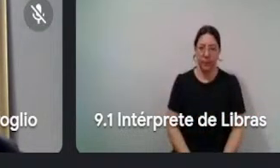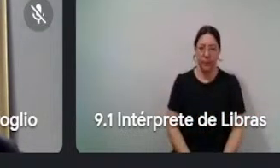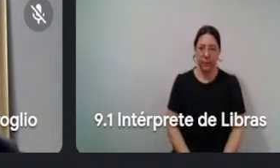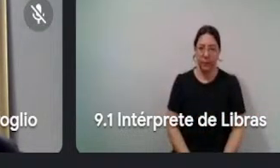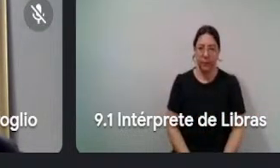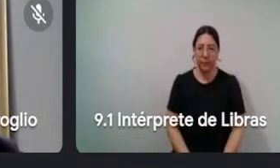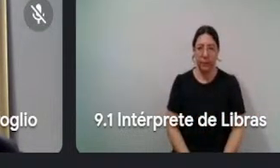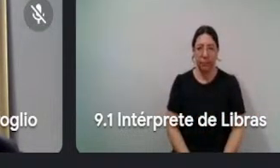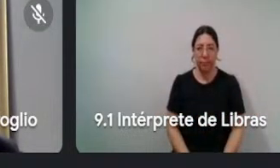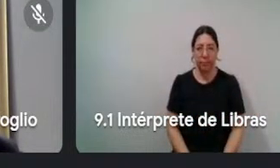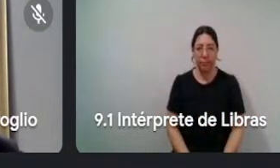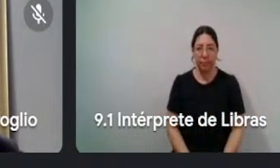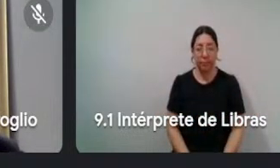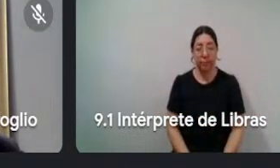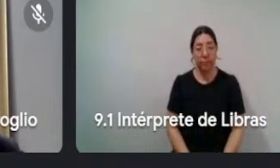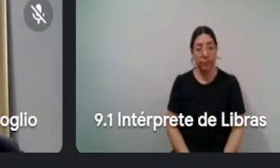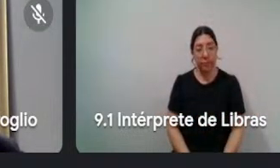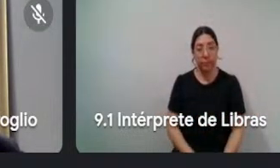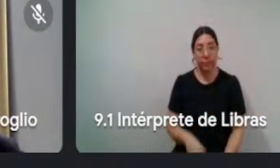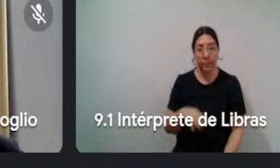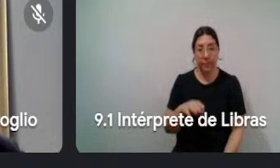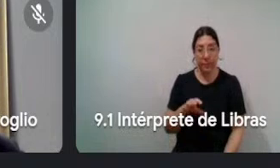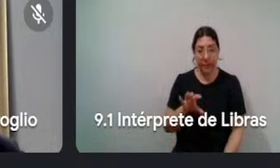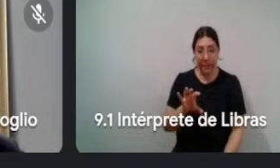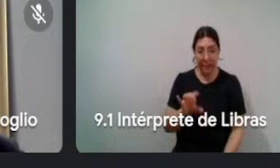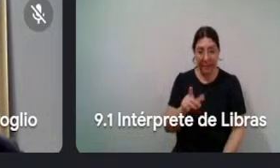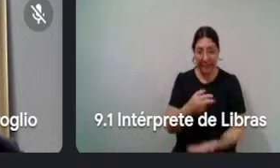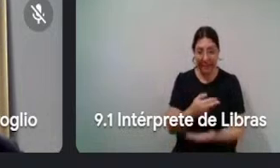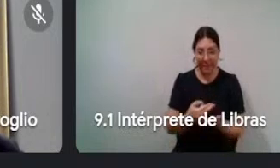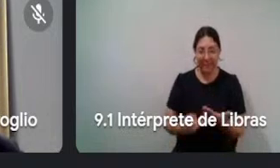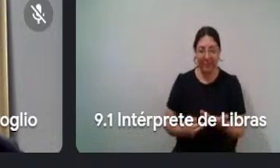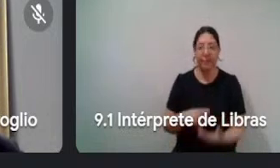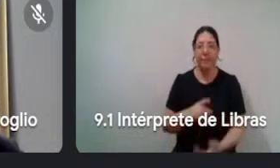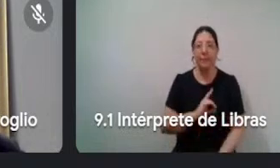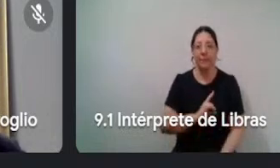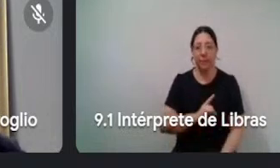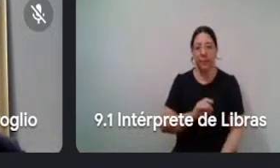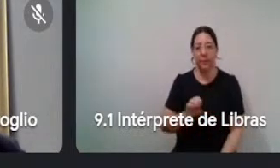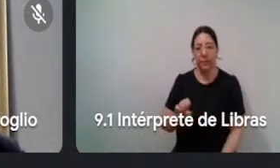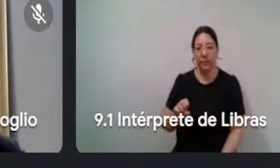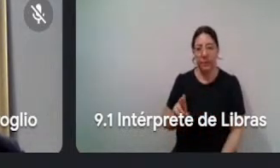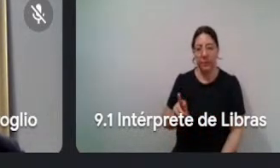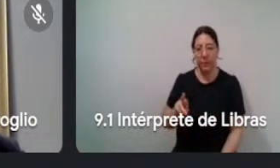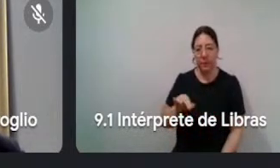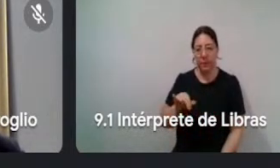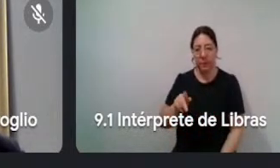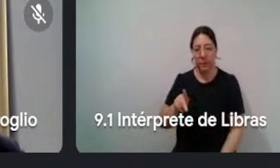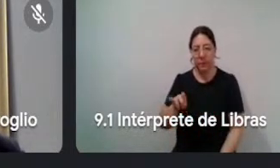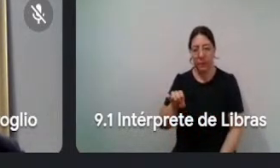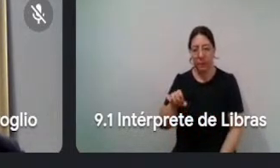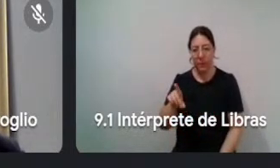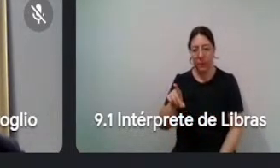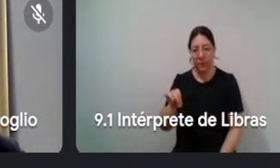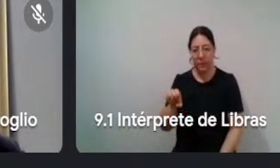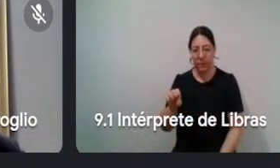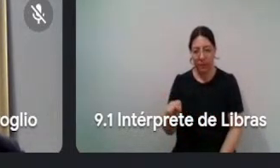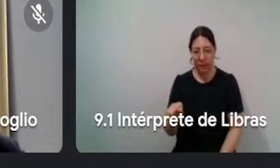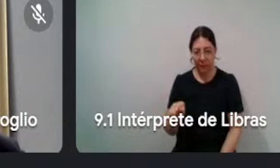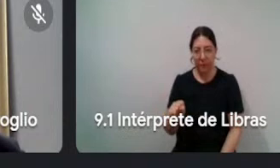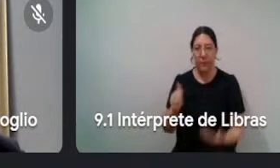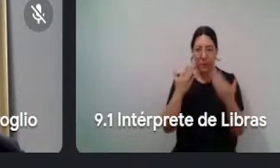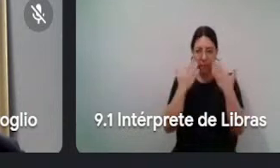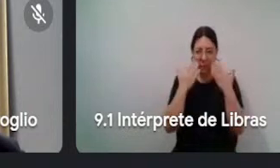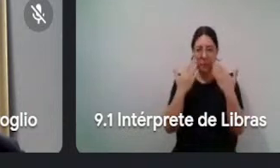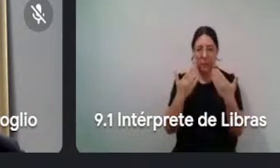Bom, esse relatório que o desembargador Eurípides Amorim acaba de apresentar é um relatório para conhecimento da corte,